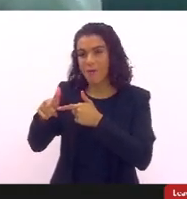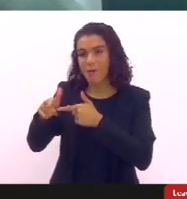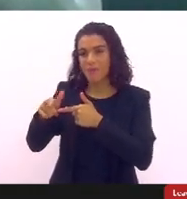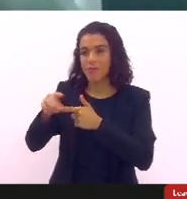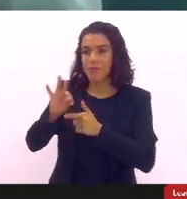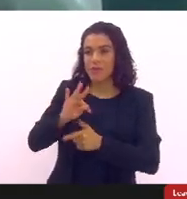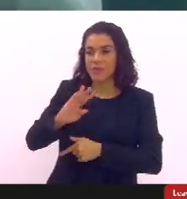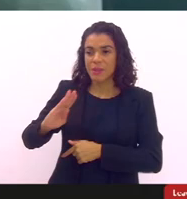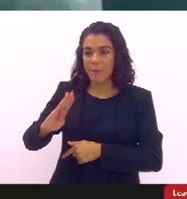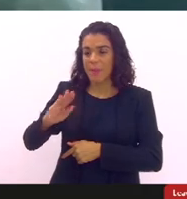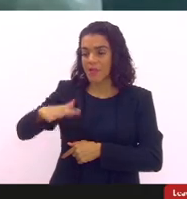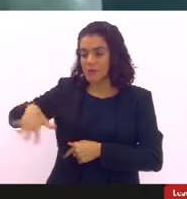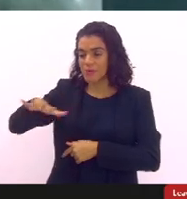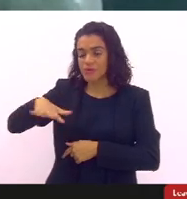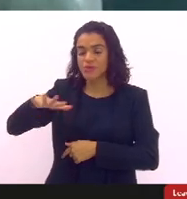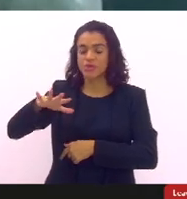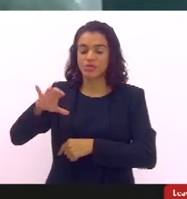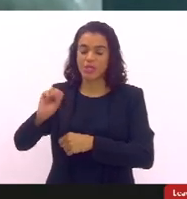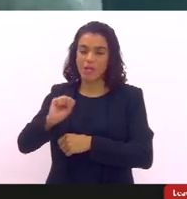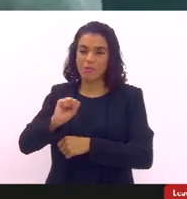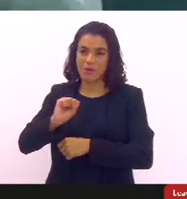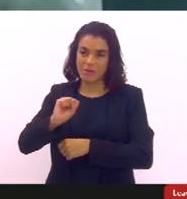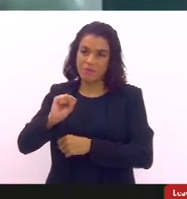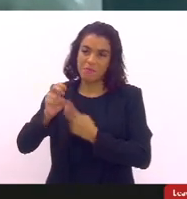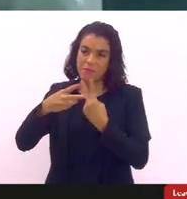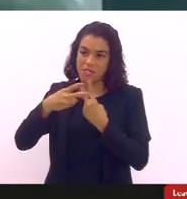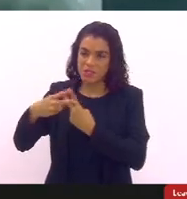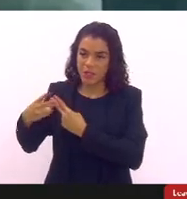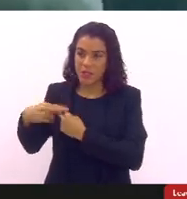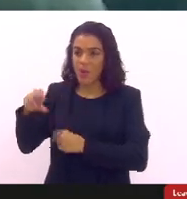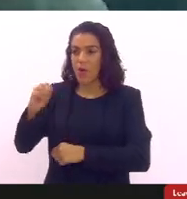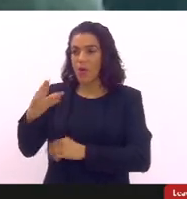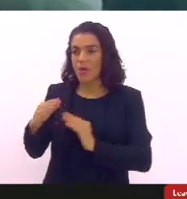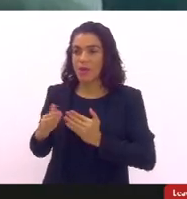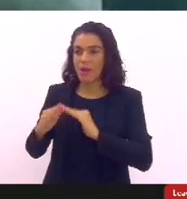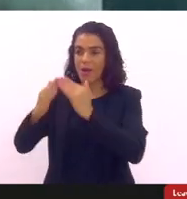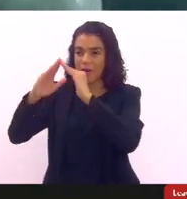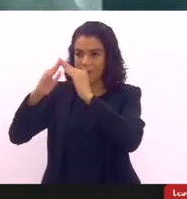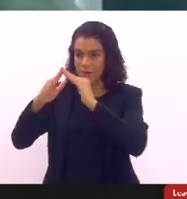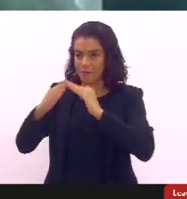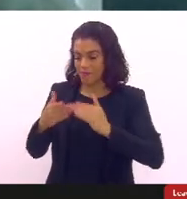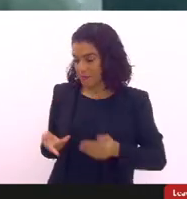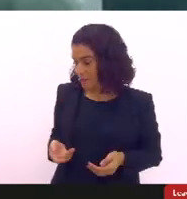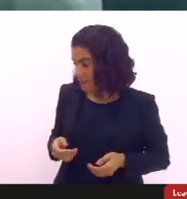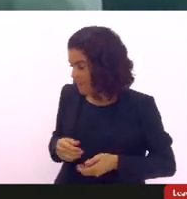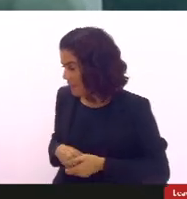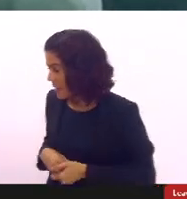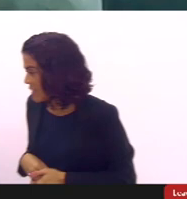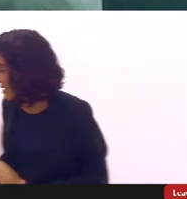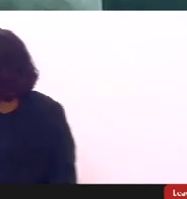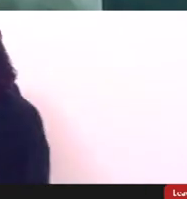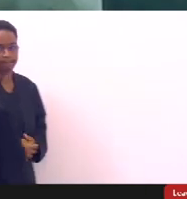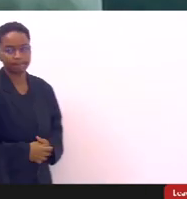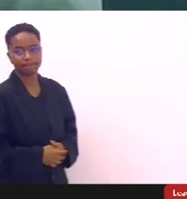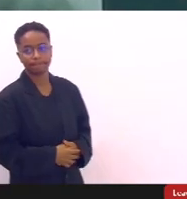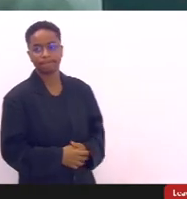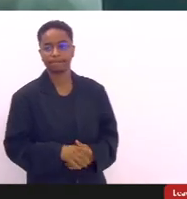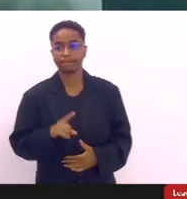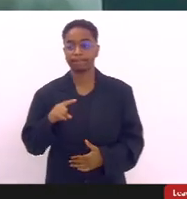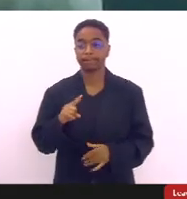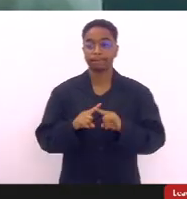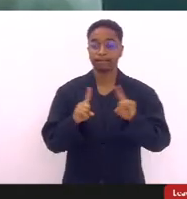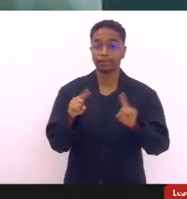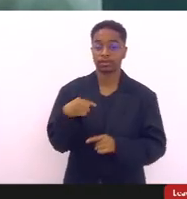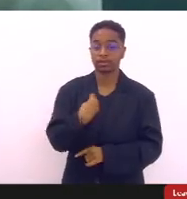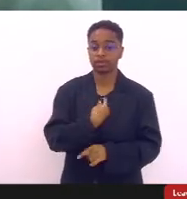tuberculose no sistema prisional, ou a tuberculose no estado, dentro das comunidades, a gente está falando da ponta do iceberg, é o doente. Mas a gente precisa ver a